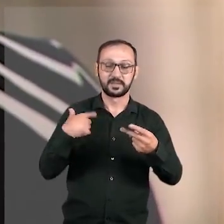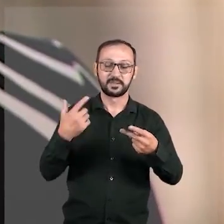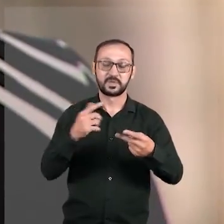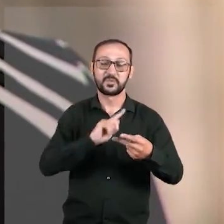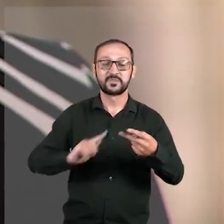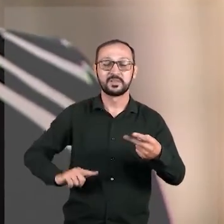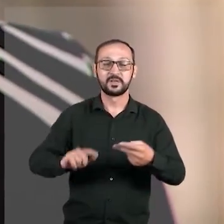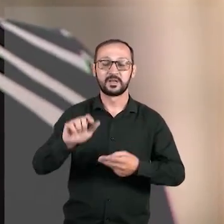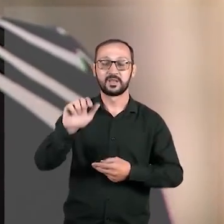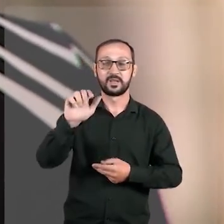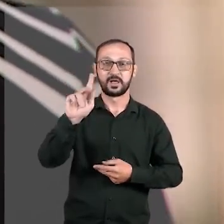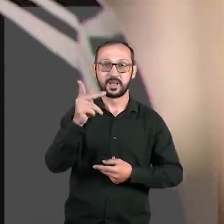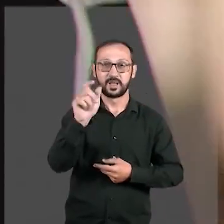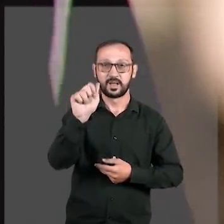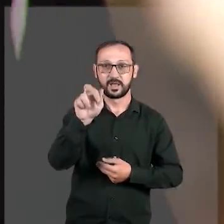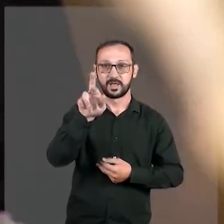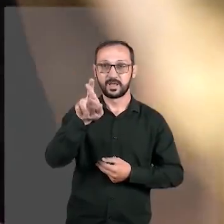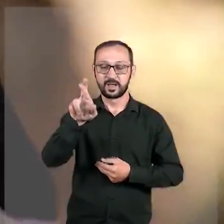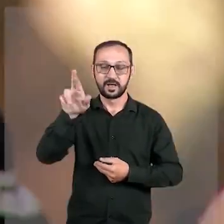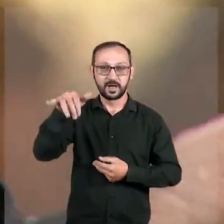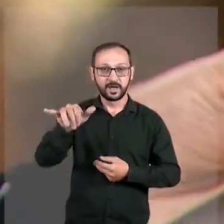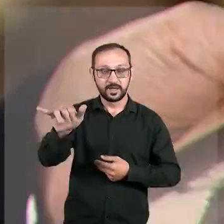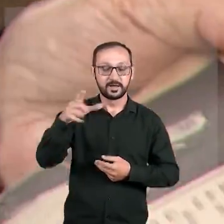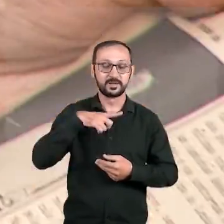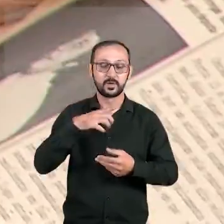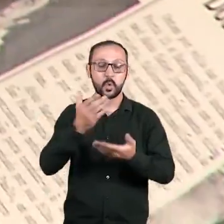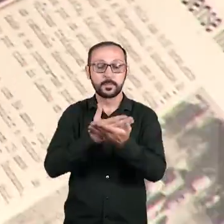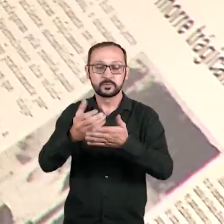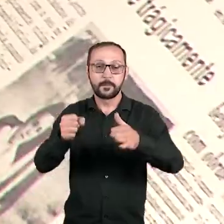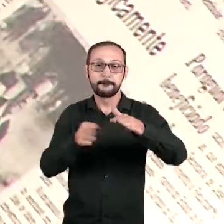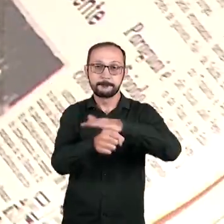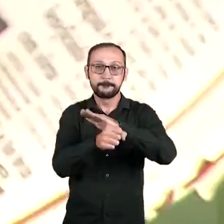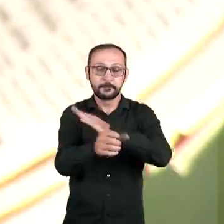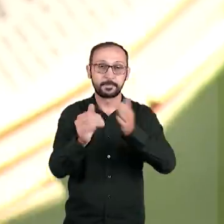A Morim Costa, né? Imposta assessores de secretaria.